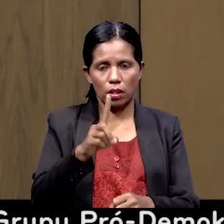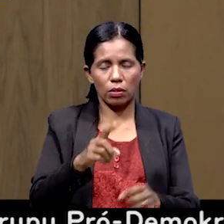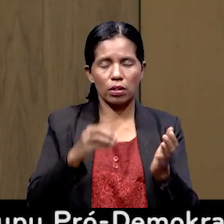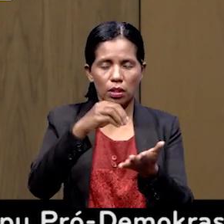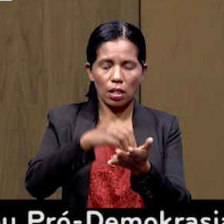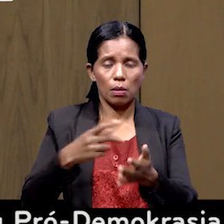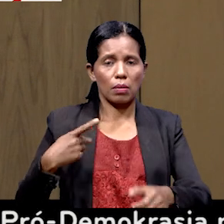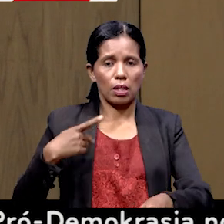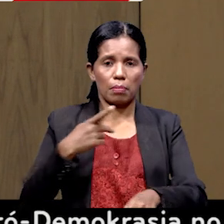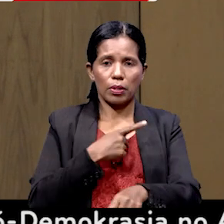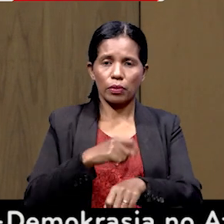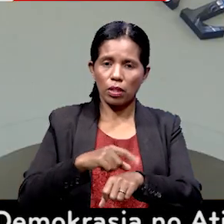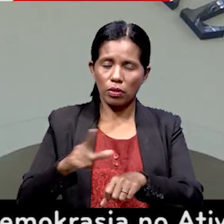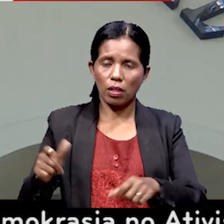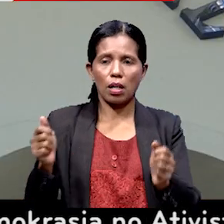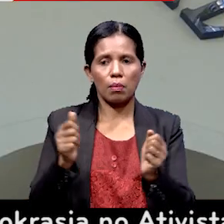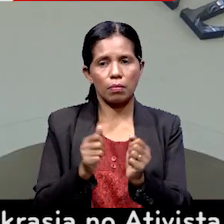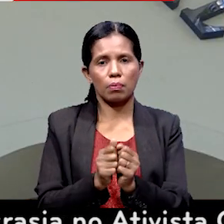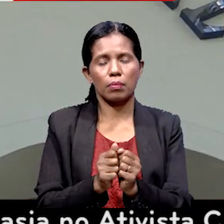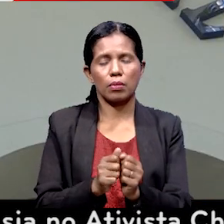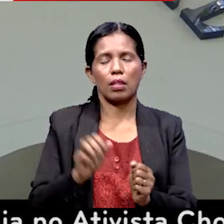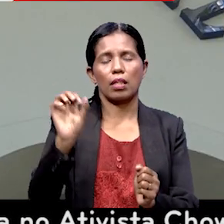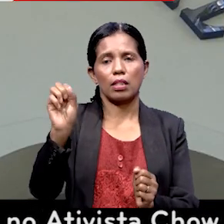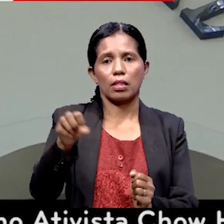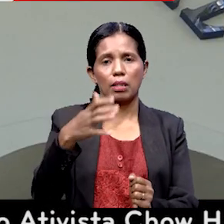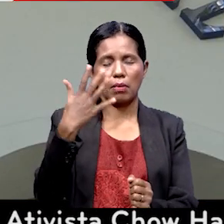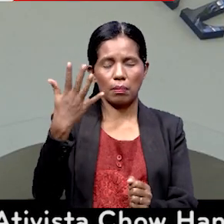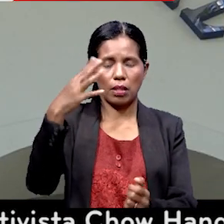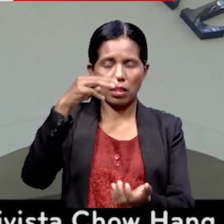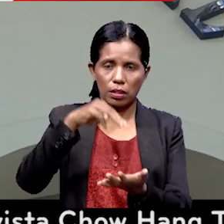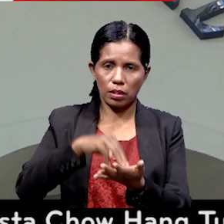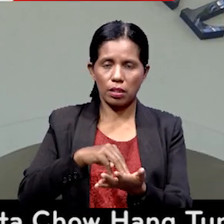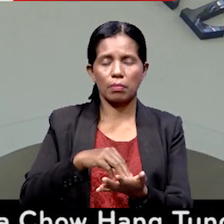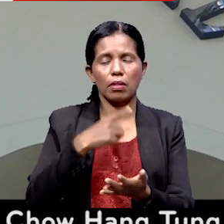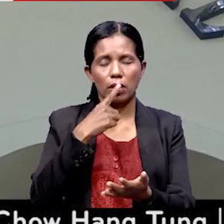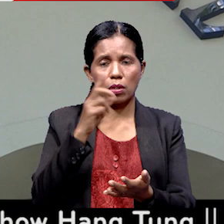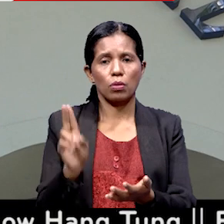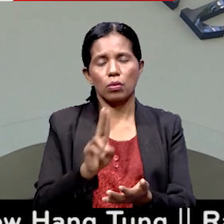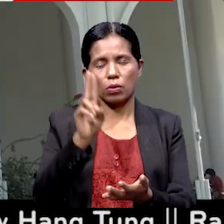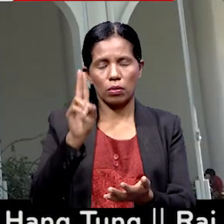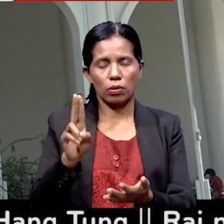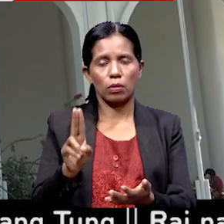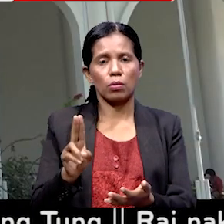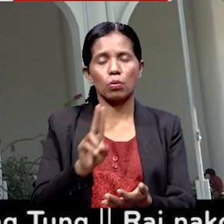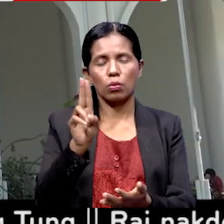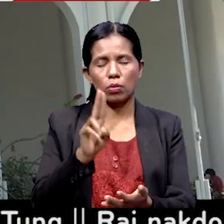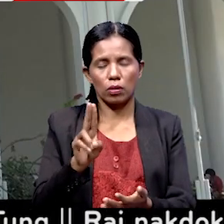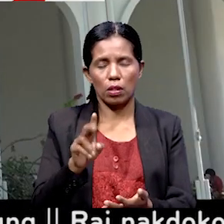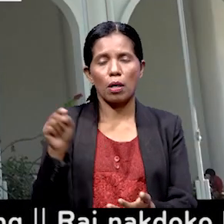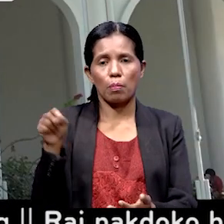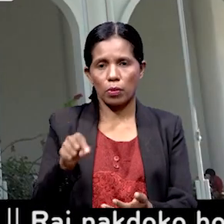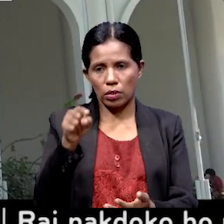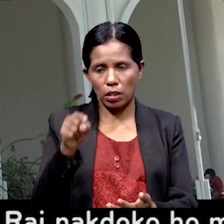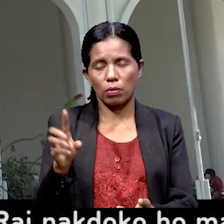Parlamento Nacional, hamoto tokon sanulo resin lima, no execução atinge ona por cento nen nulo resin